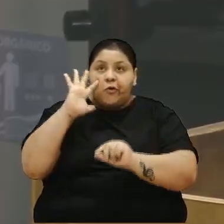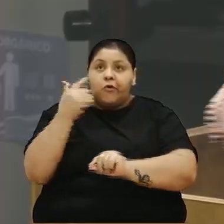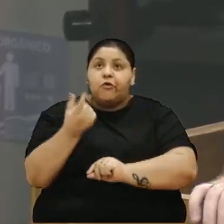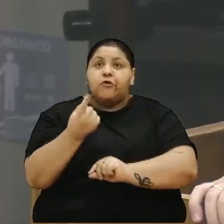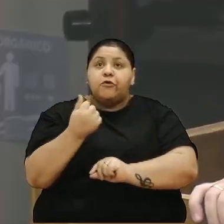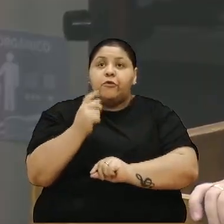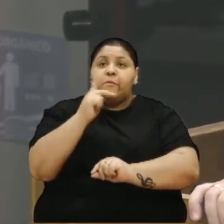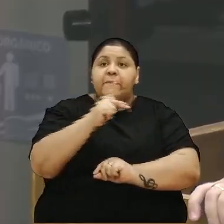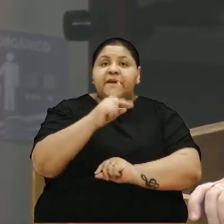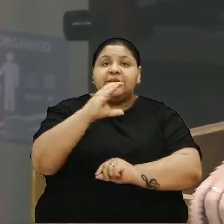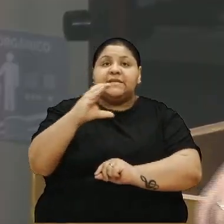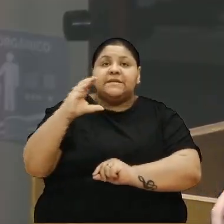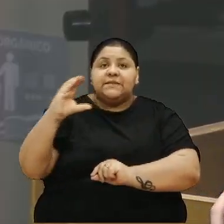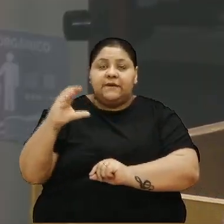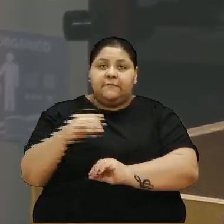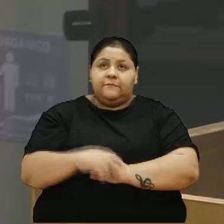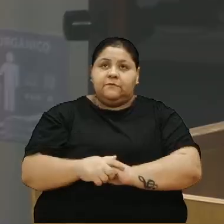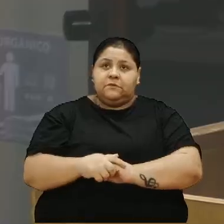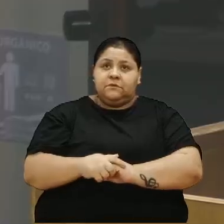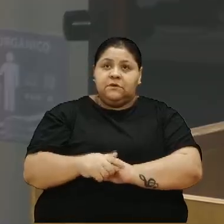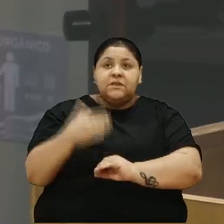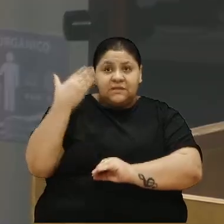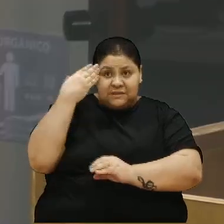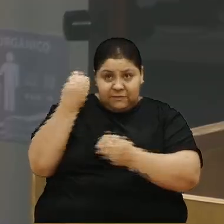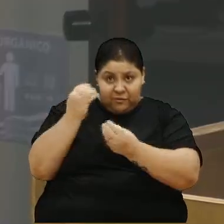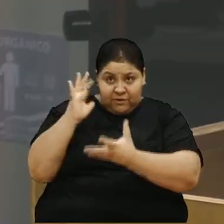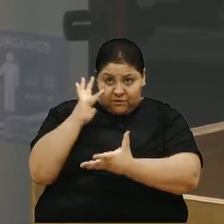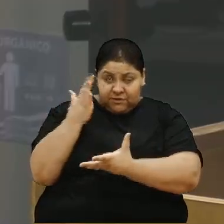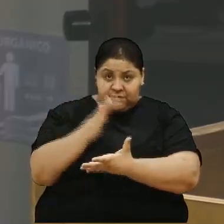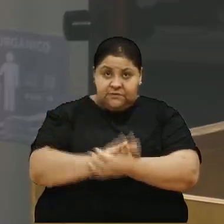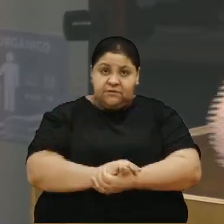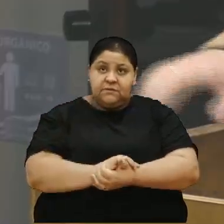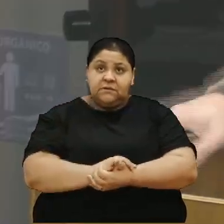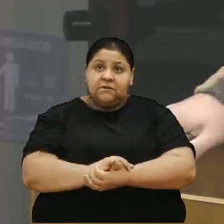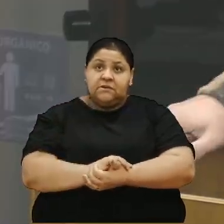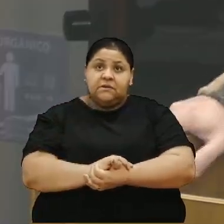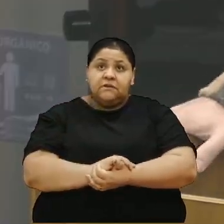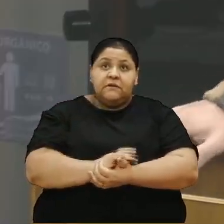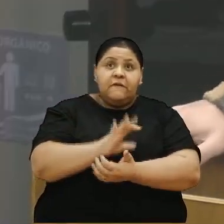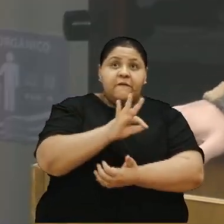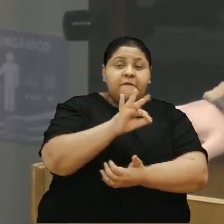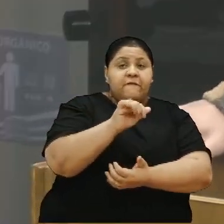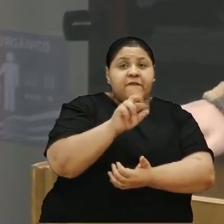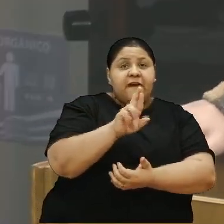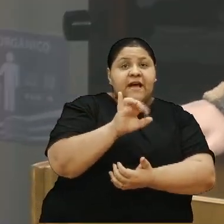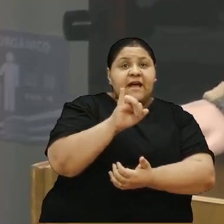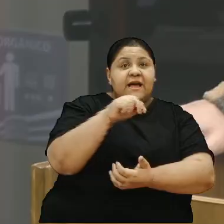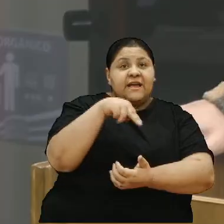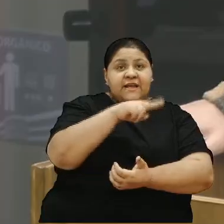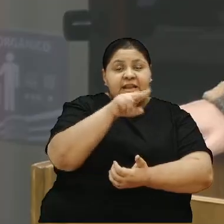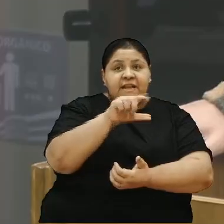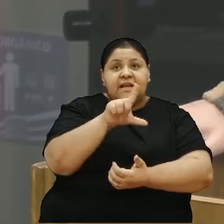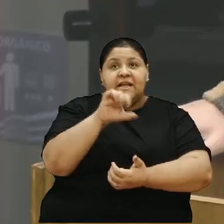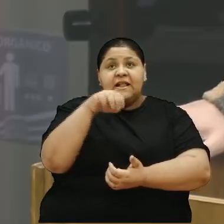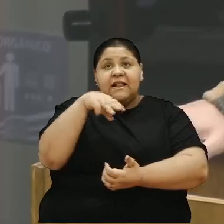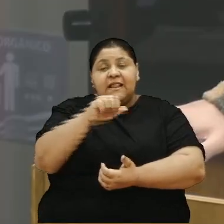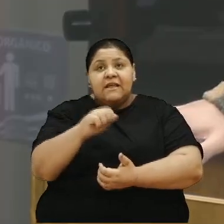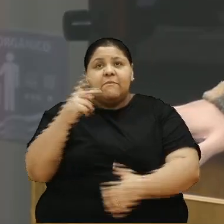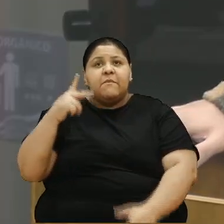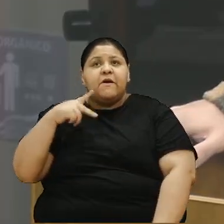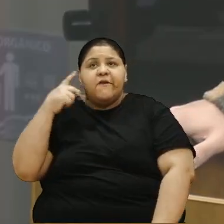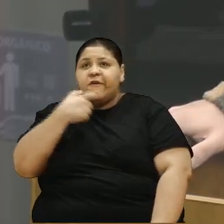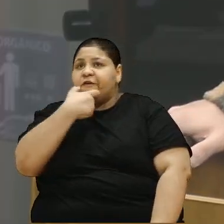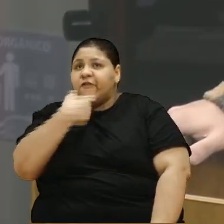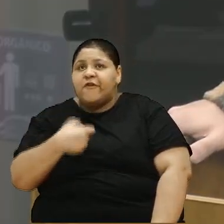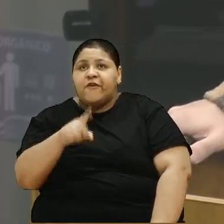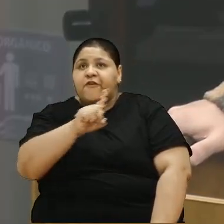PCC? Sabe onde é que estava? Na Faria Lima, vereador Cristiano Becker. Não